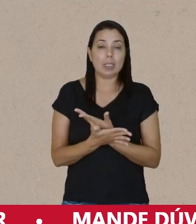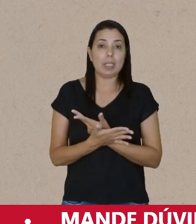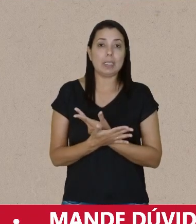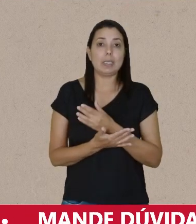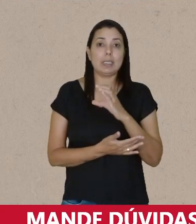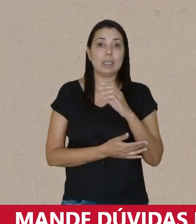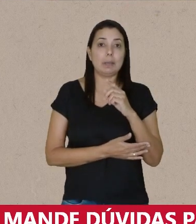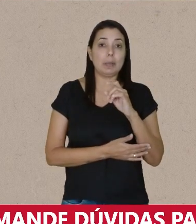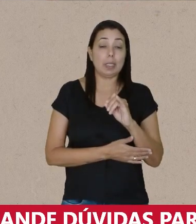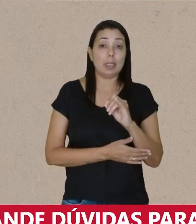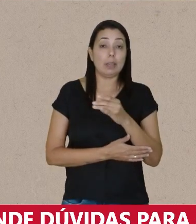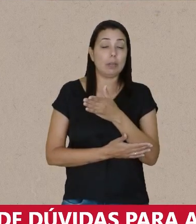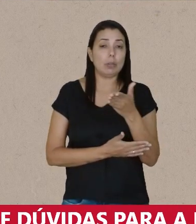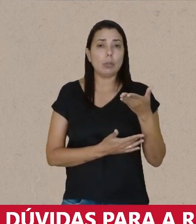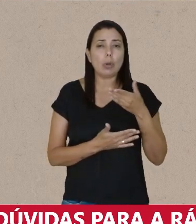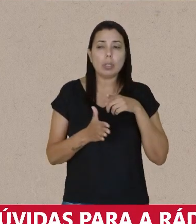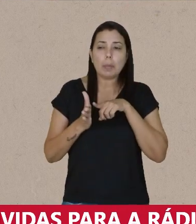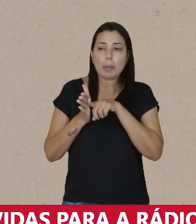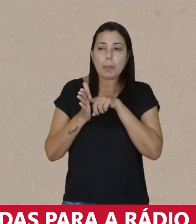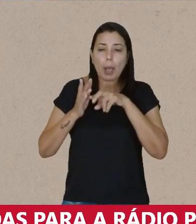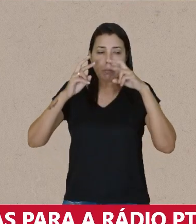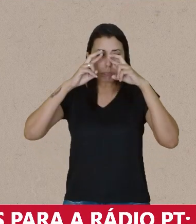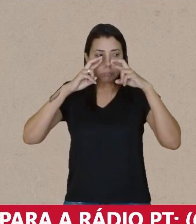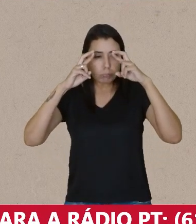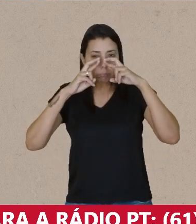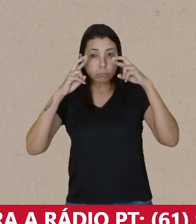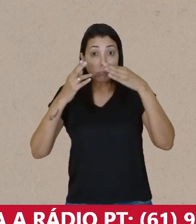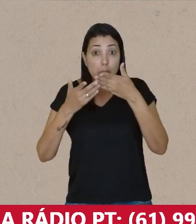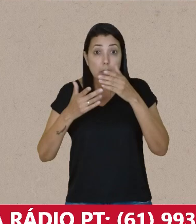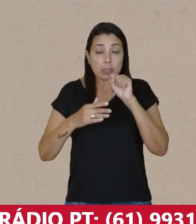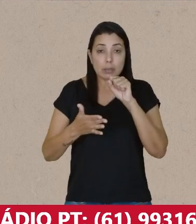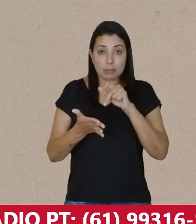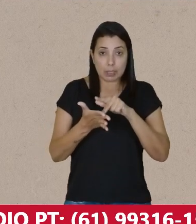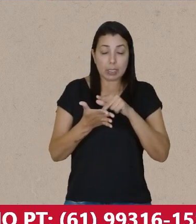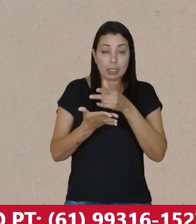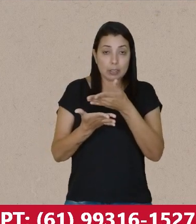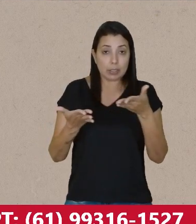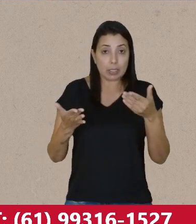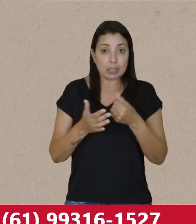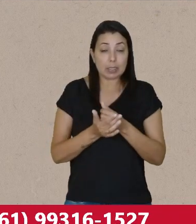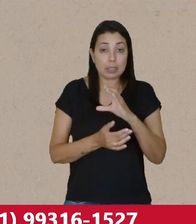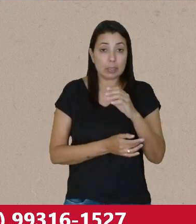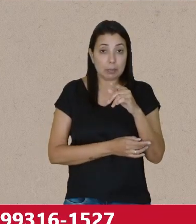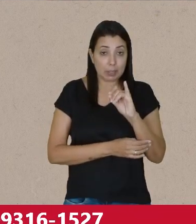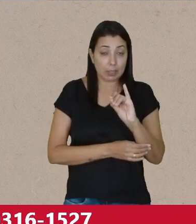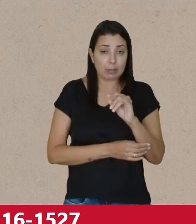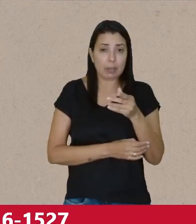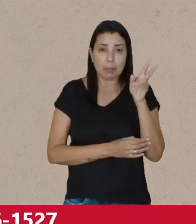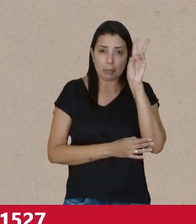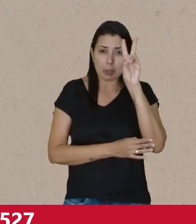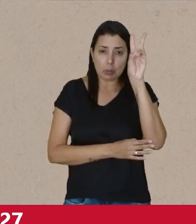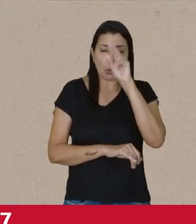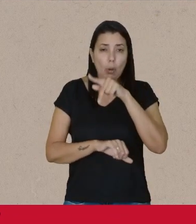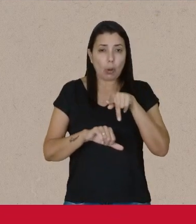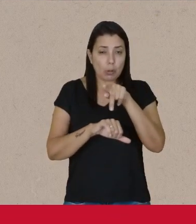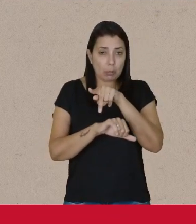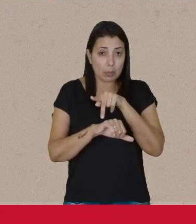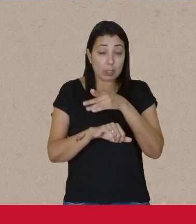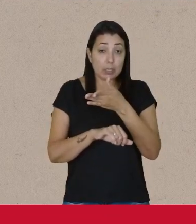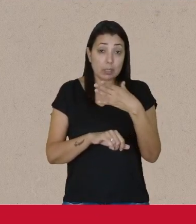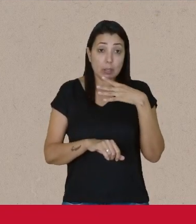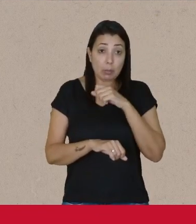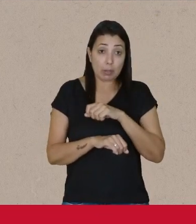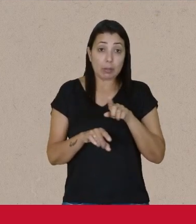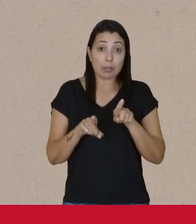na CPI, com toda a linha de investigação, que certamente essa CPI vai ficar para a história do país. E eu